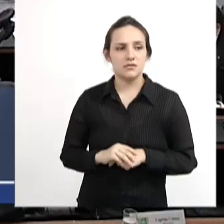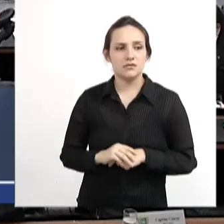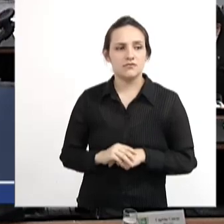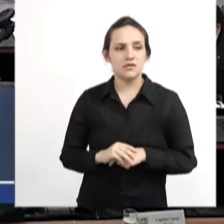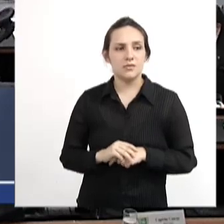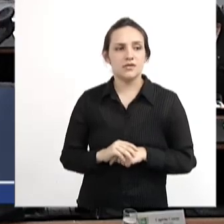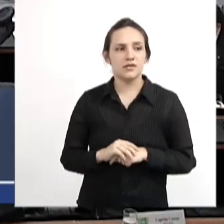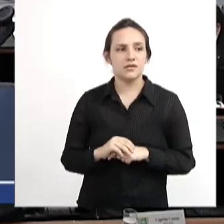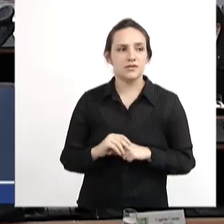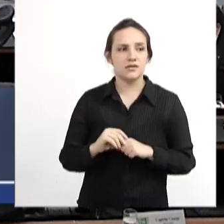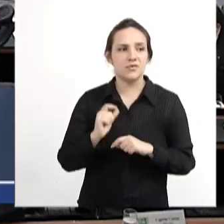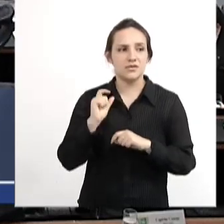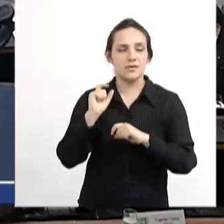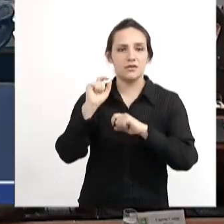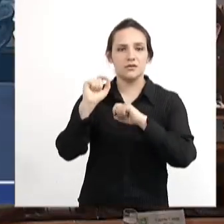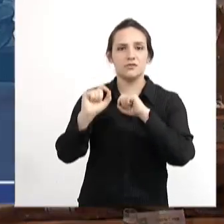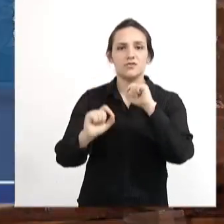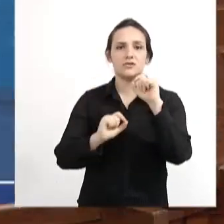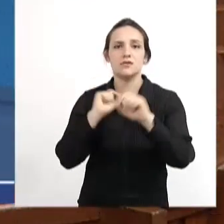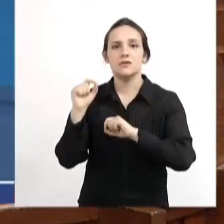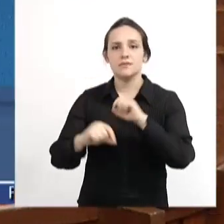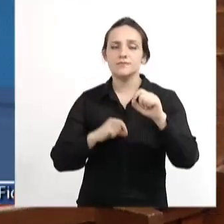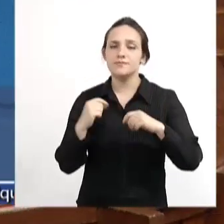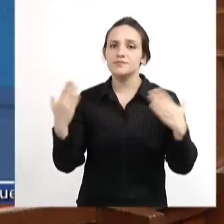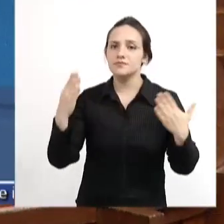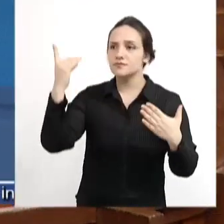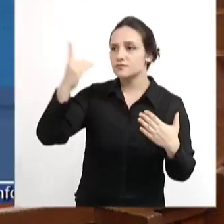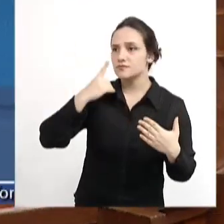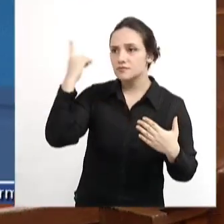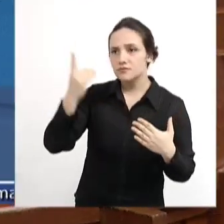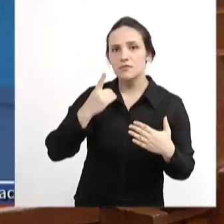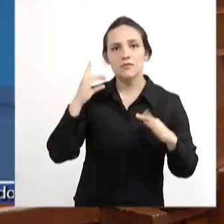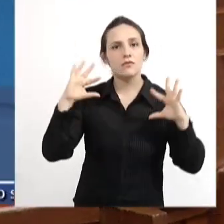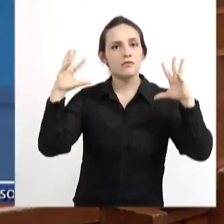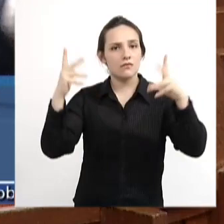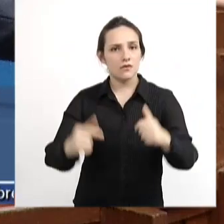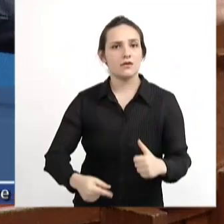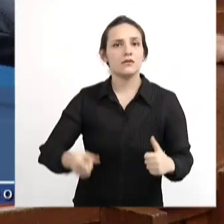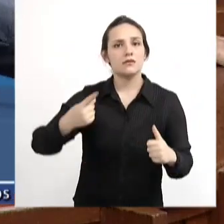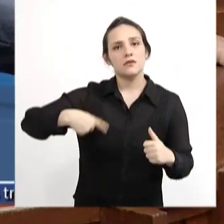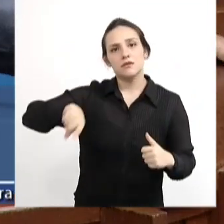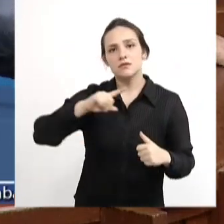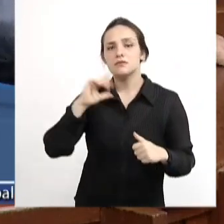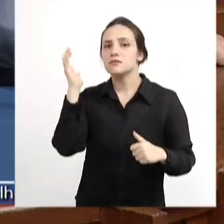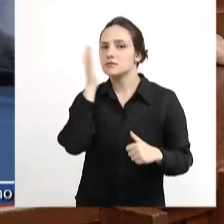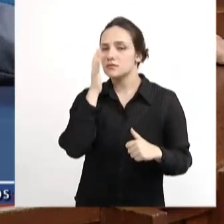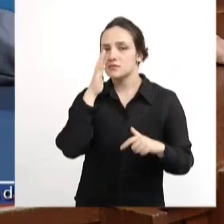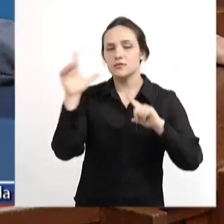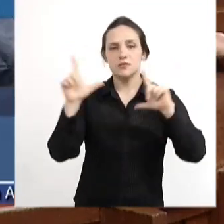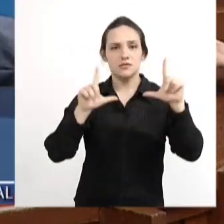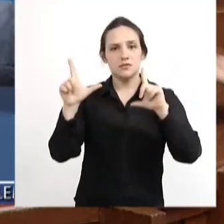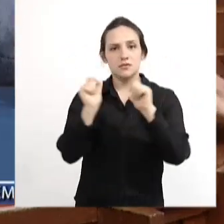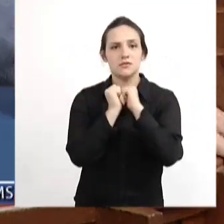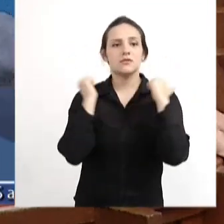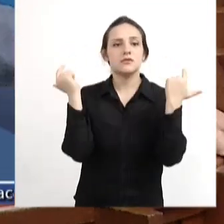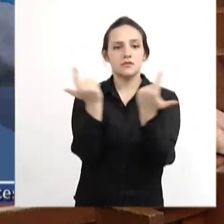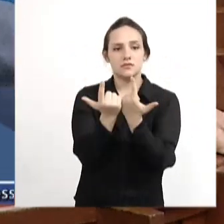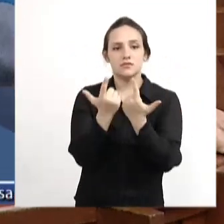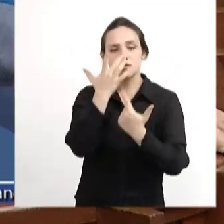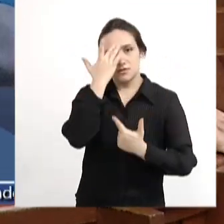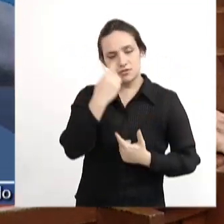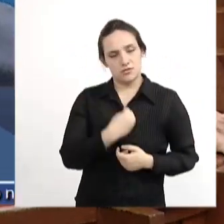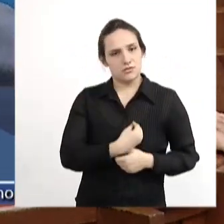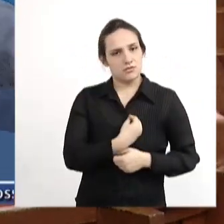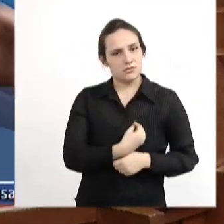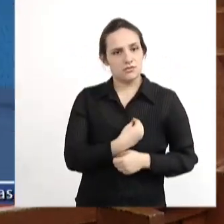Senhor presidente, senhores deputados, deputada, senhoras e senhores que nos assistem através da TV Assembleia e os presentes